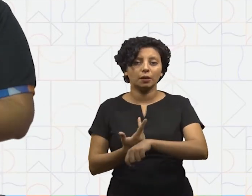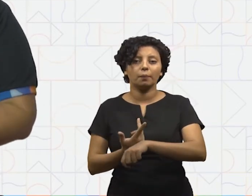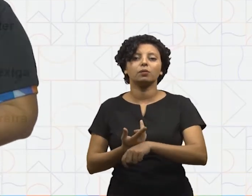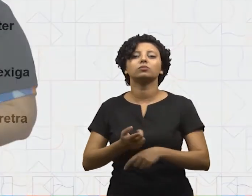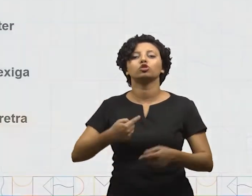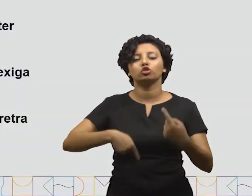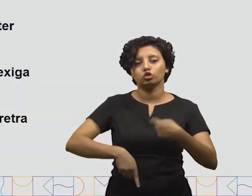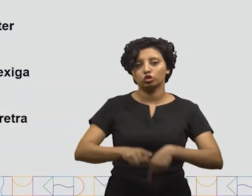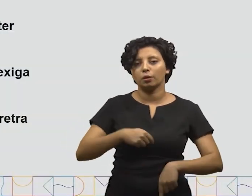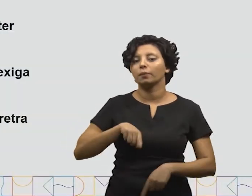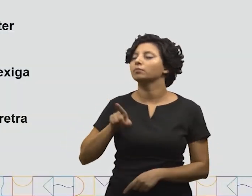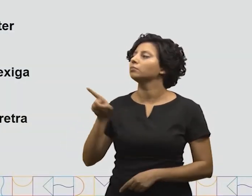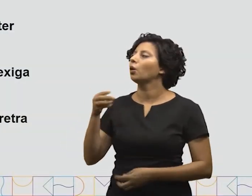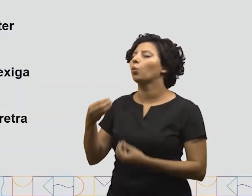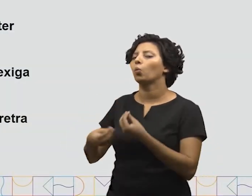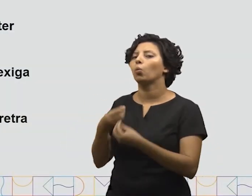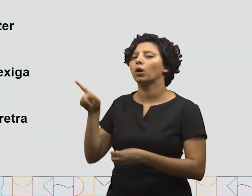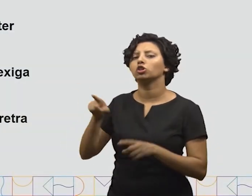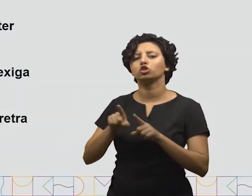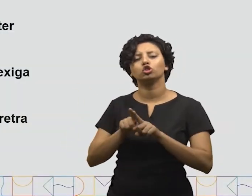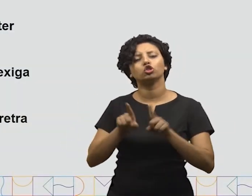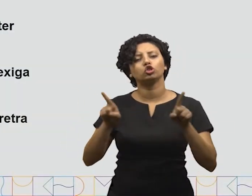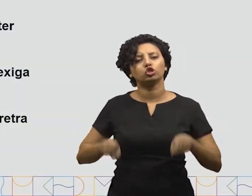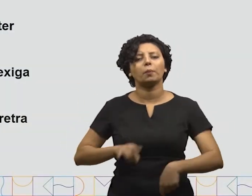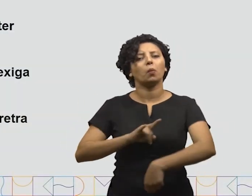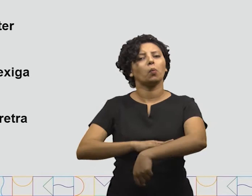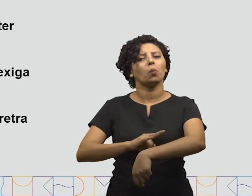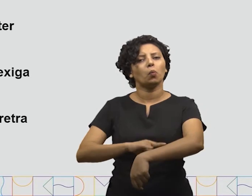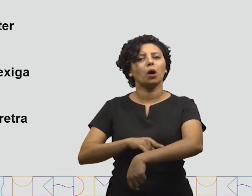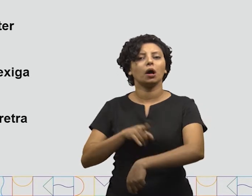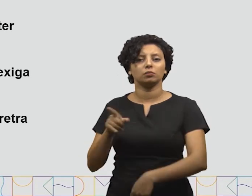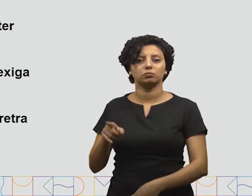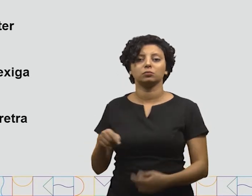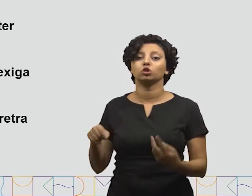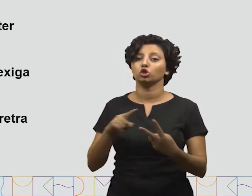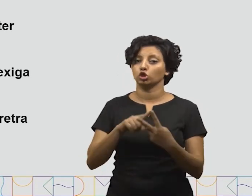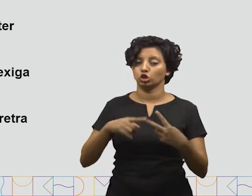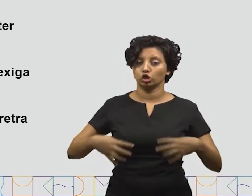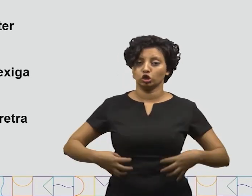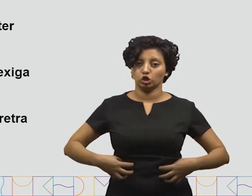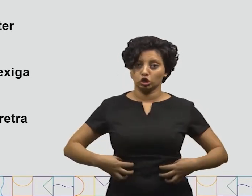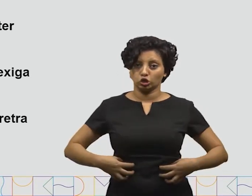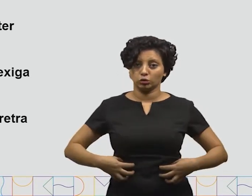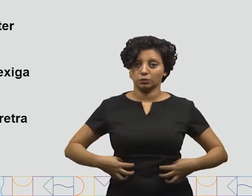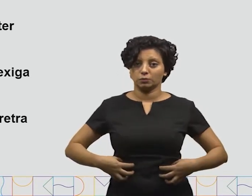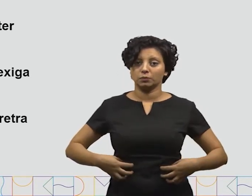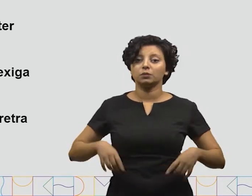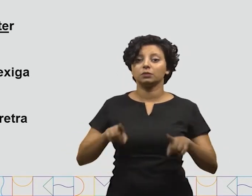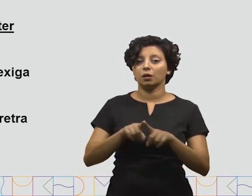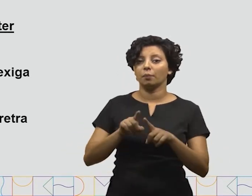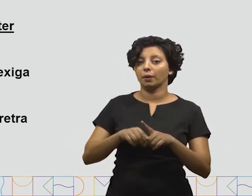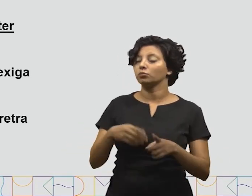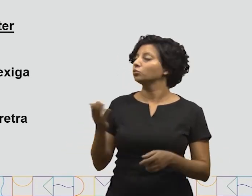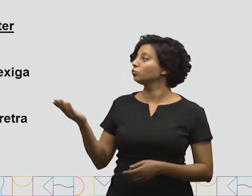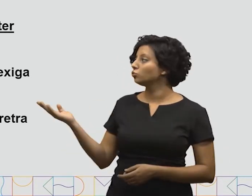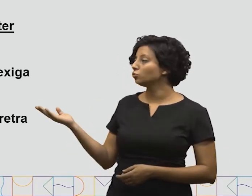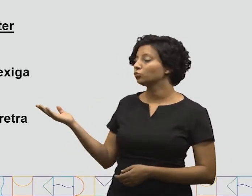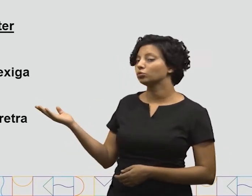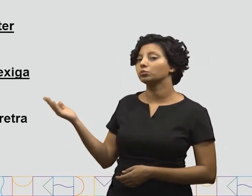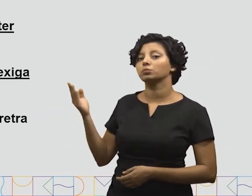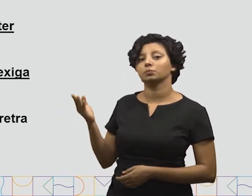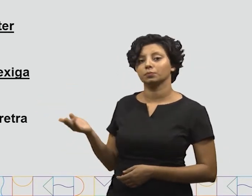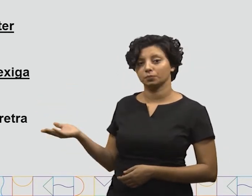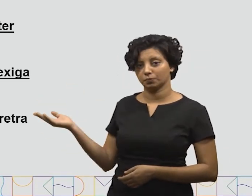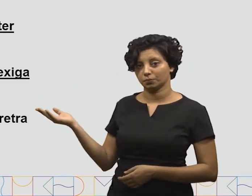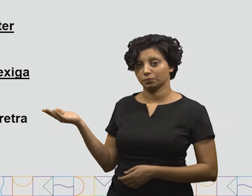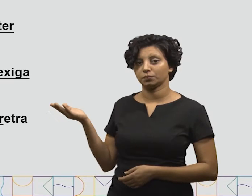sistema urinário. O sistema urinário é composto por 2 rins, 2 ureteres, uma